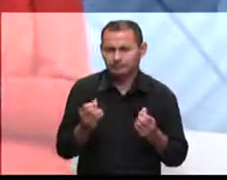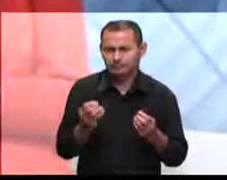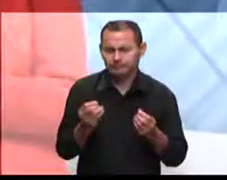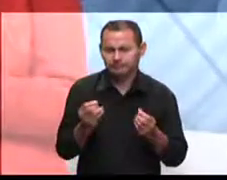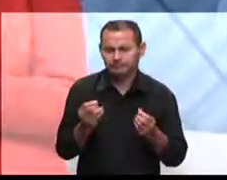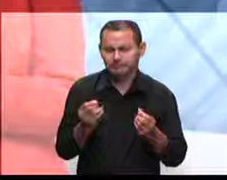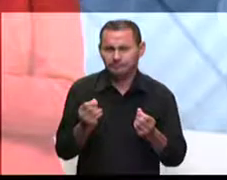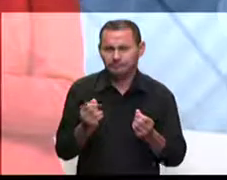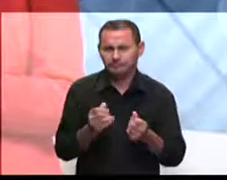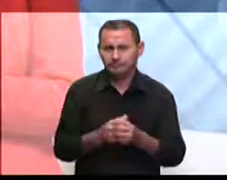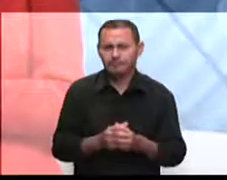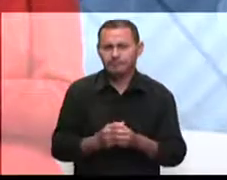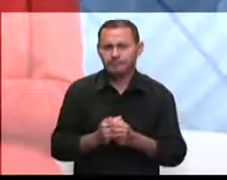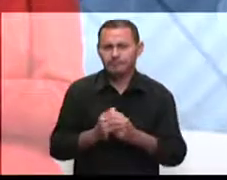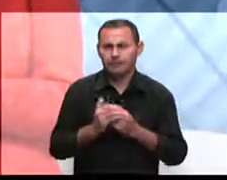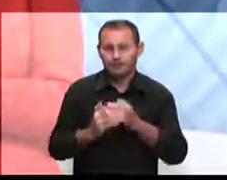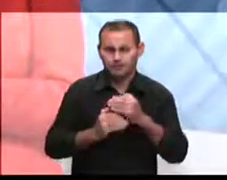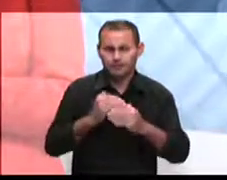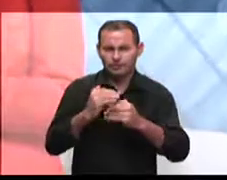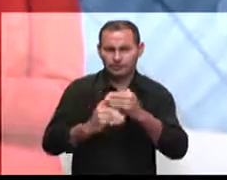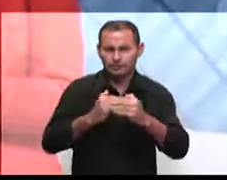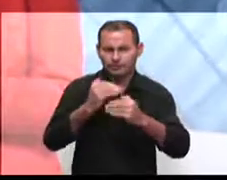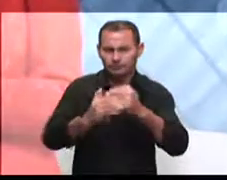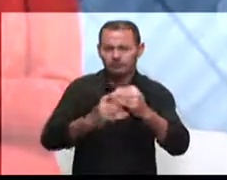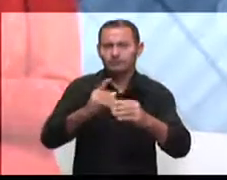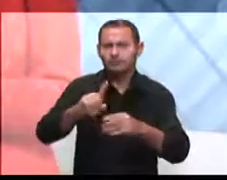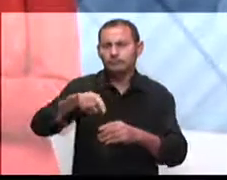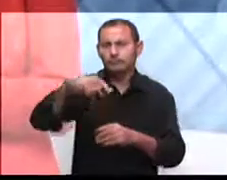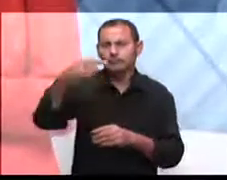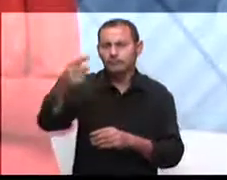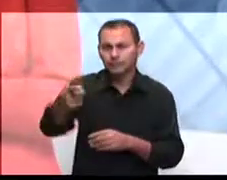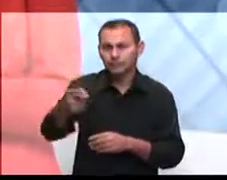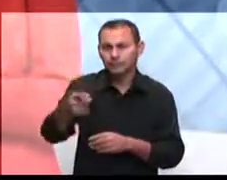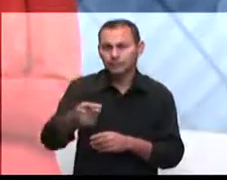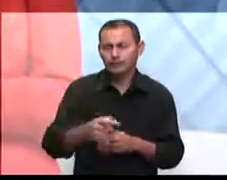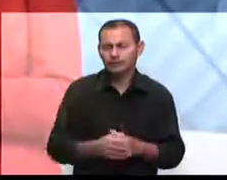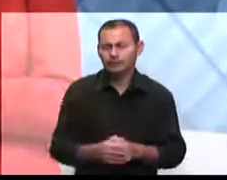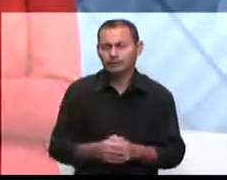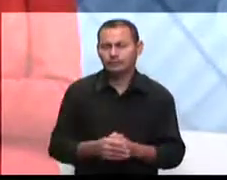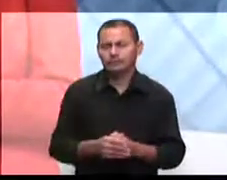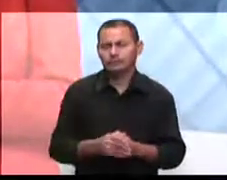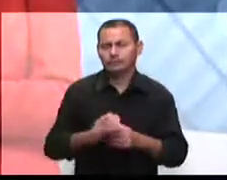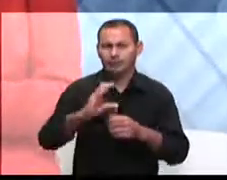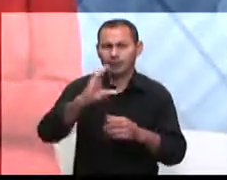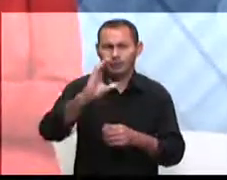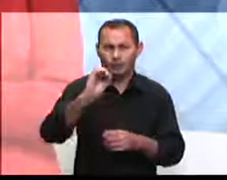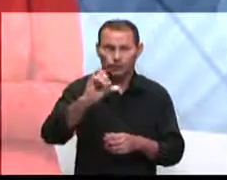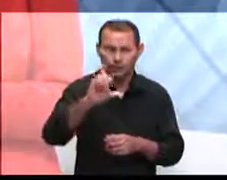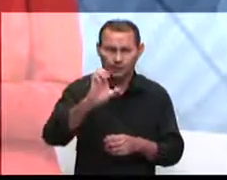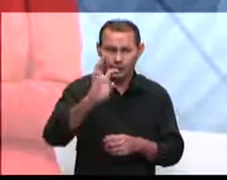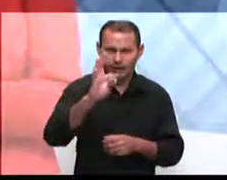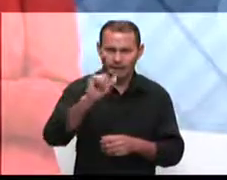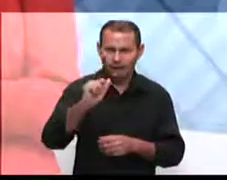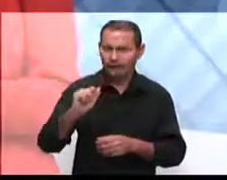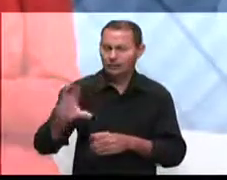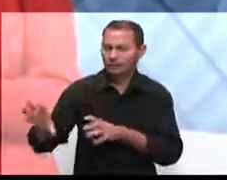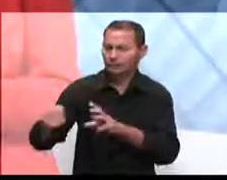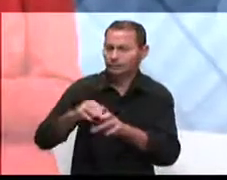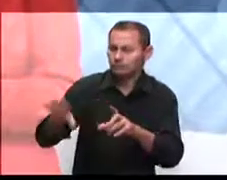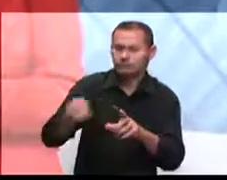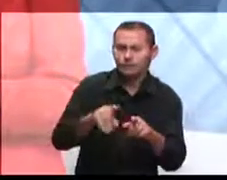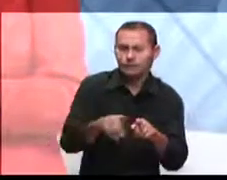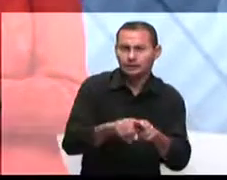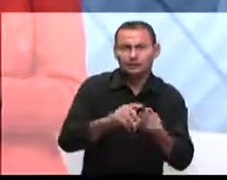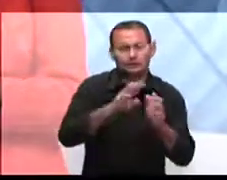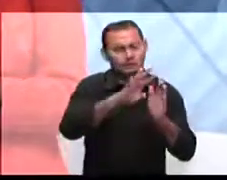agora, peraí, procedimentos e depois da coleta e a tabulação dos